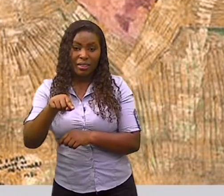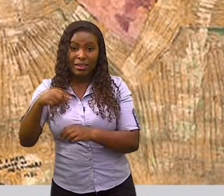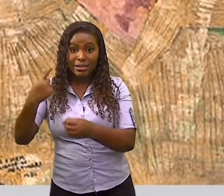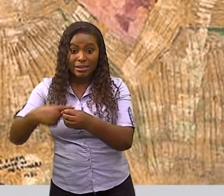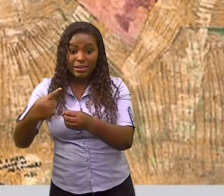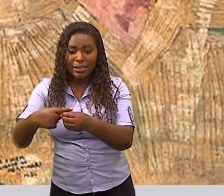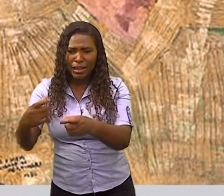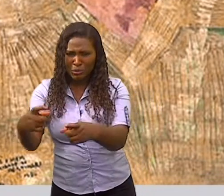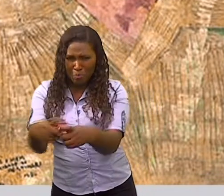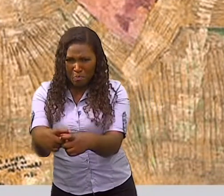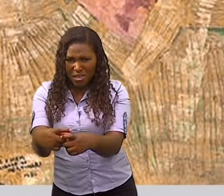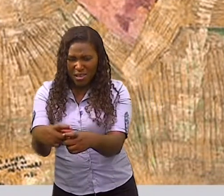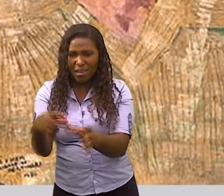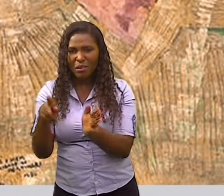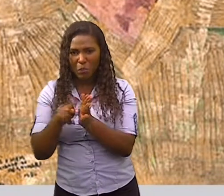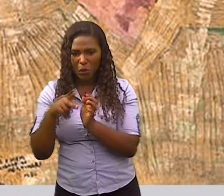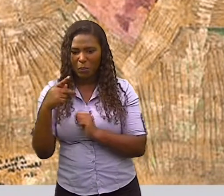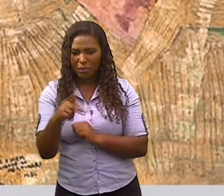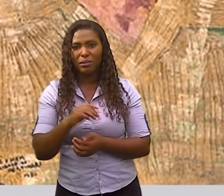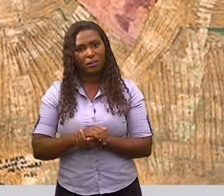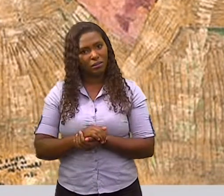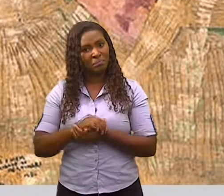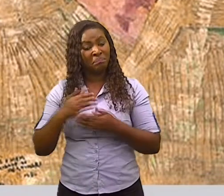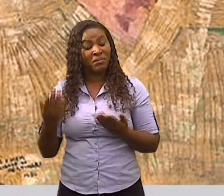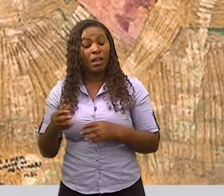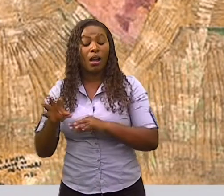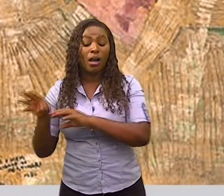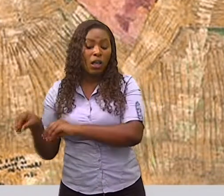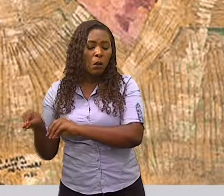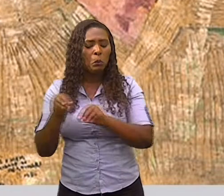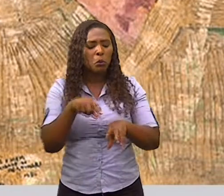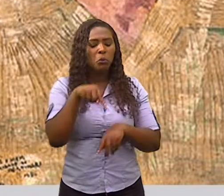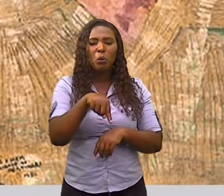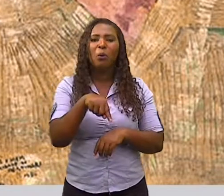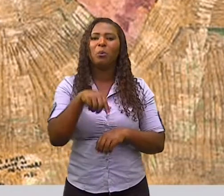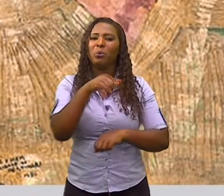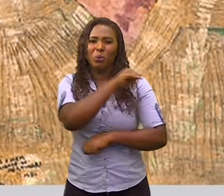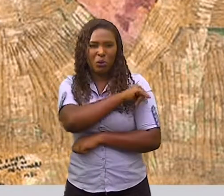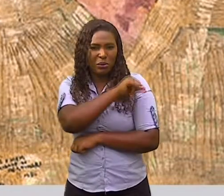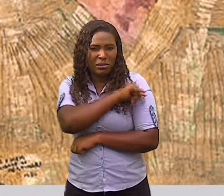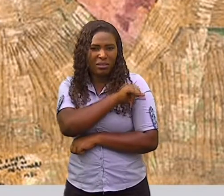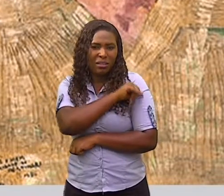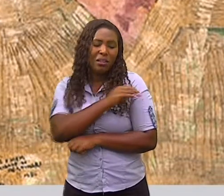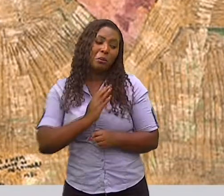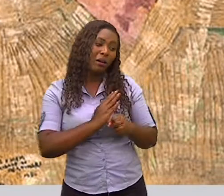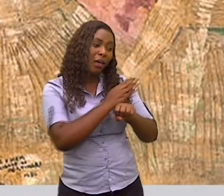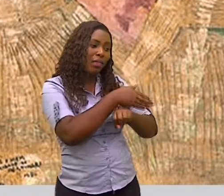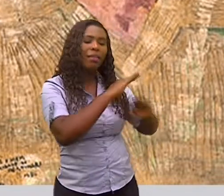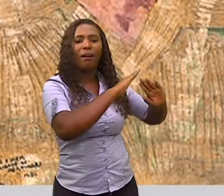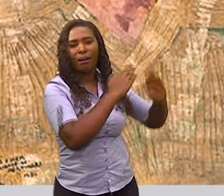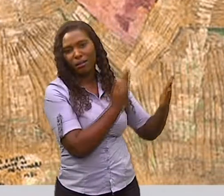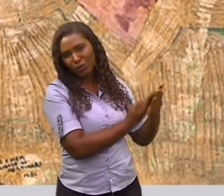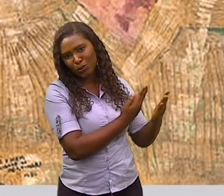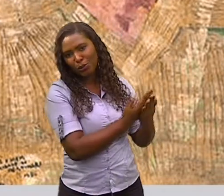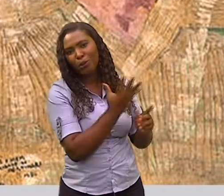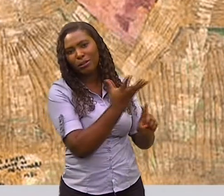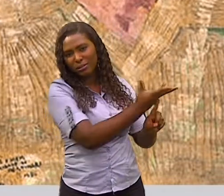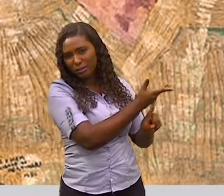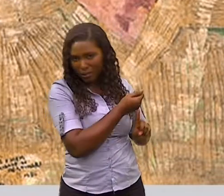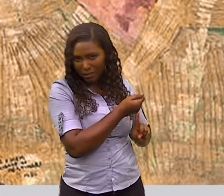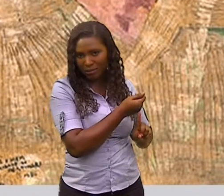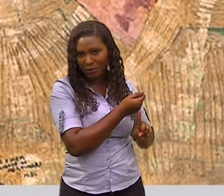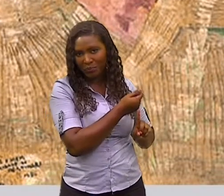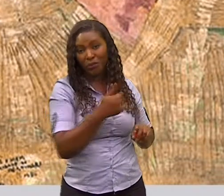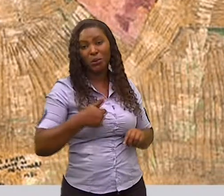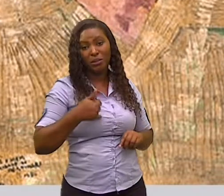Janeiro para poder entrar na Escola de Belas Artes, com 15 anos, e com 20